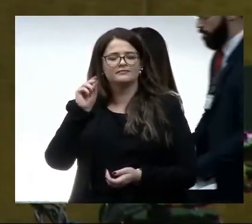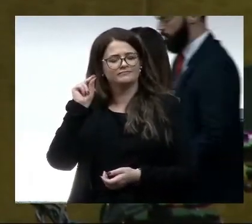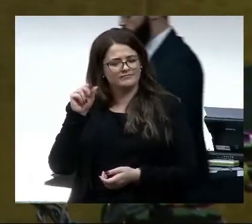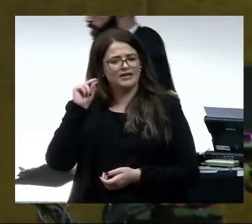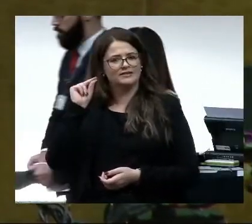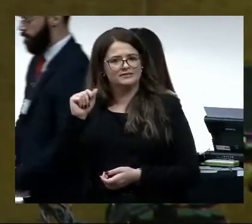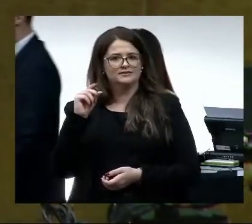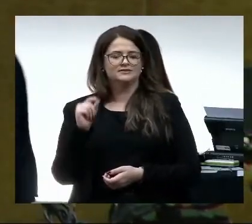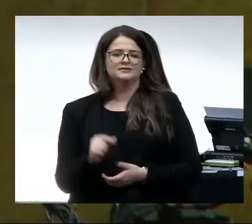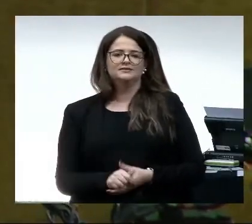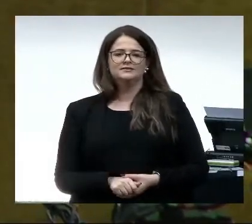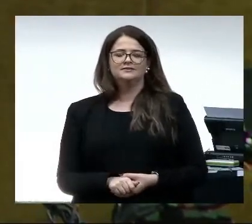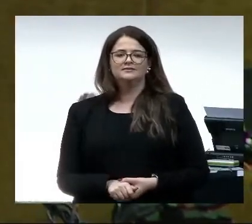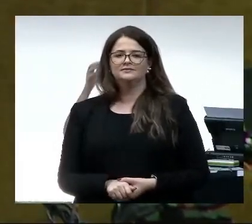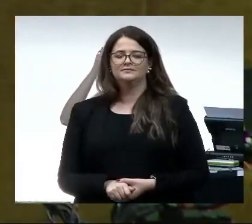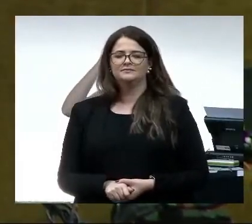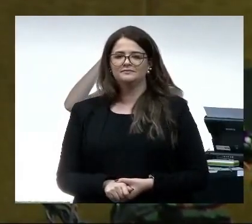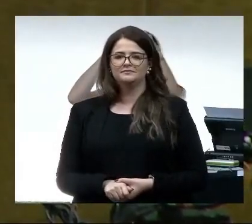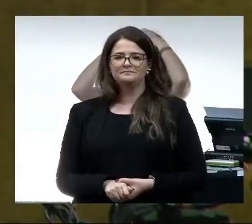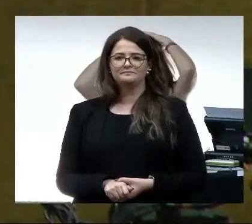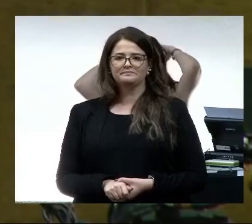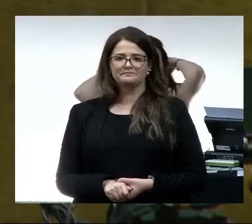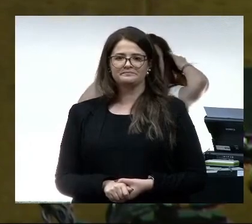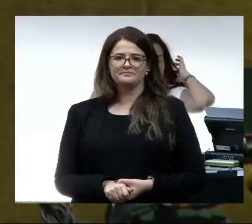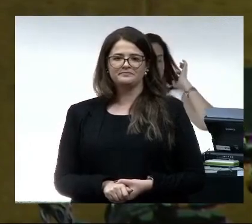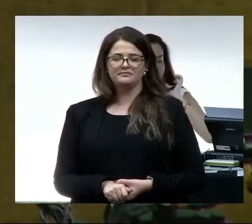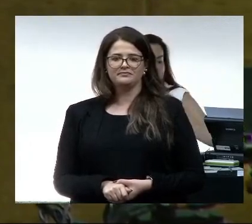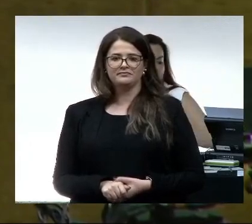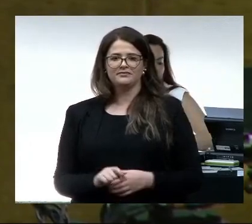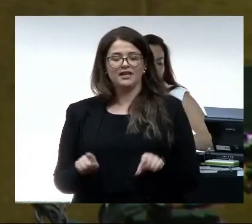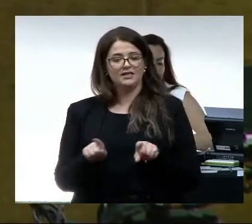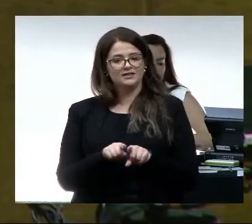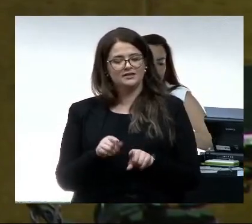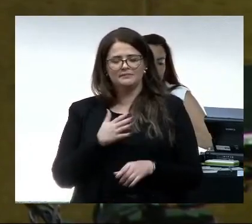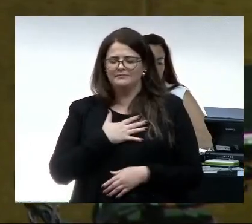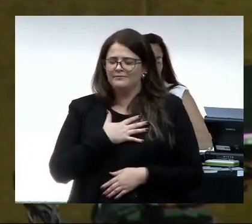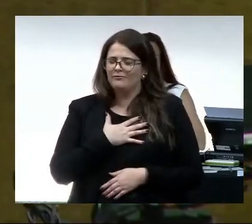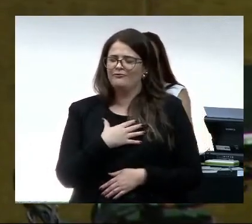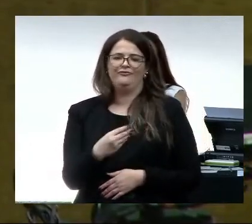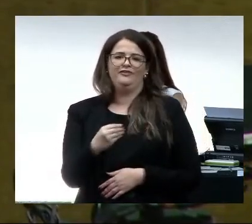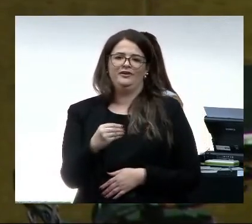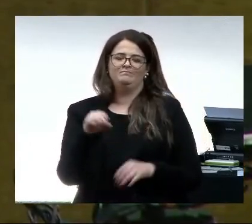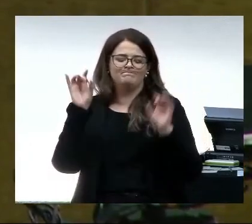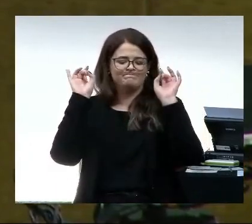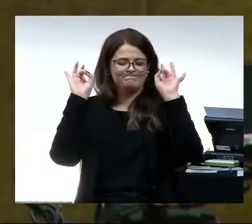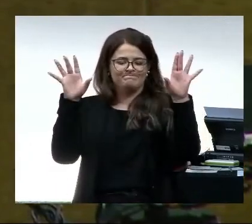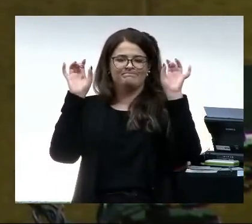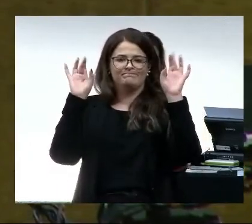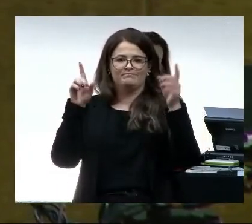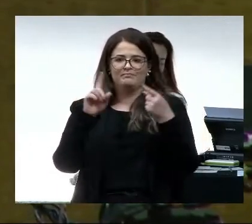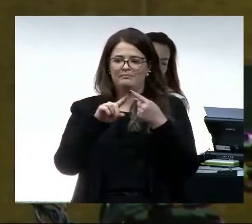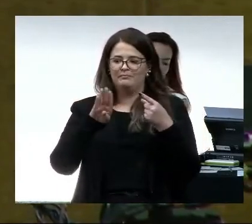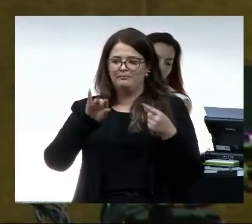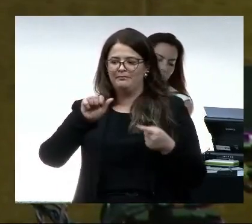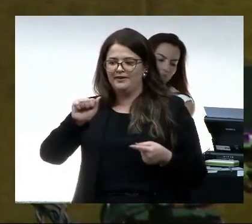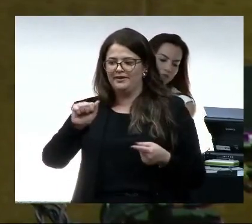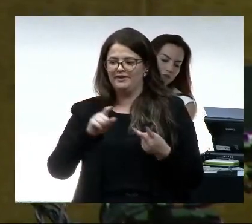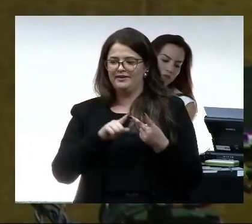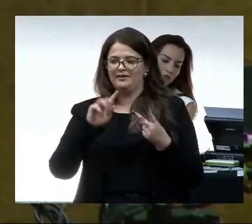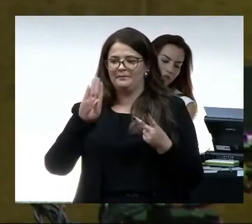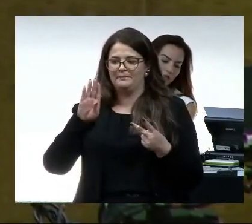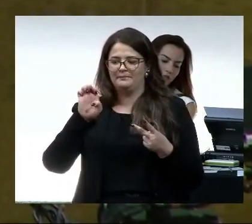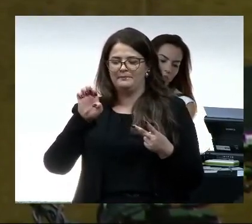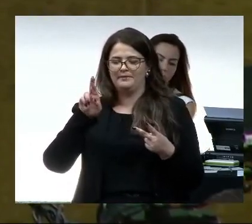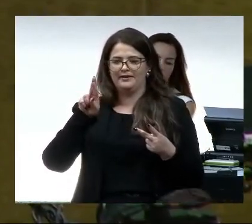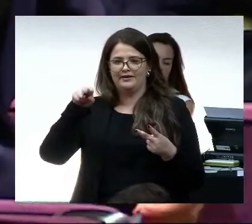tempo, e os nossos tesouros, a Bia e o